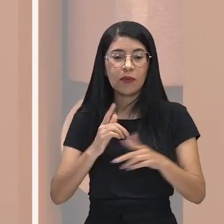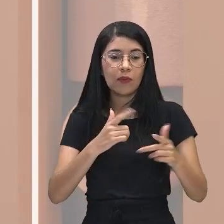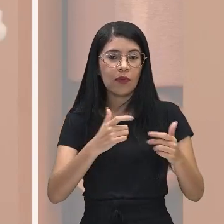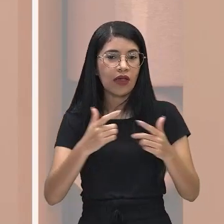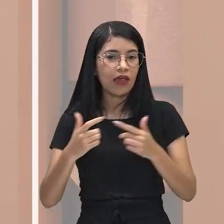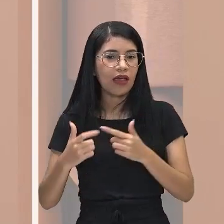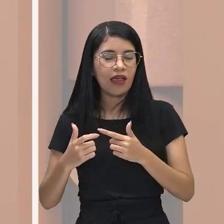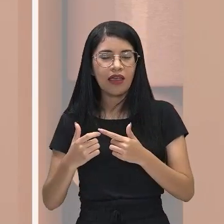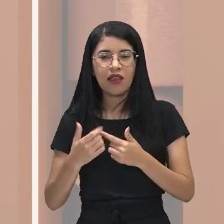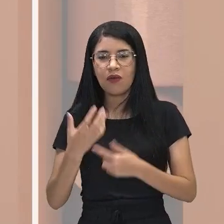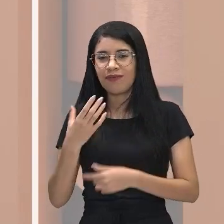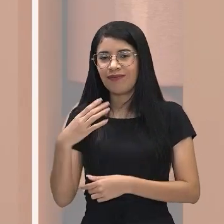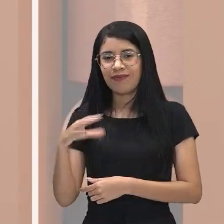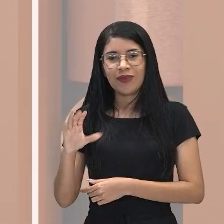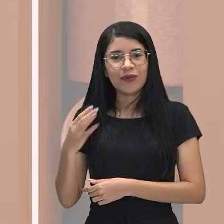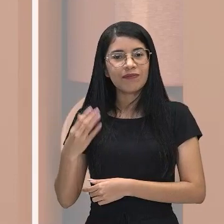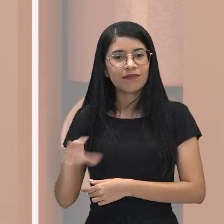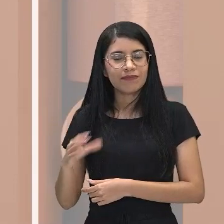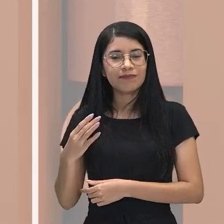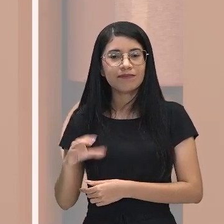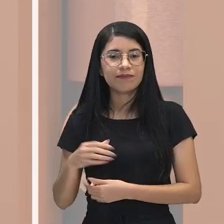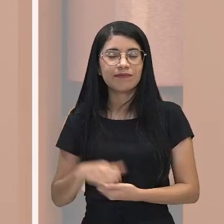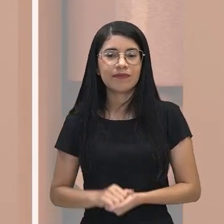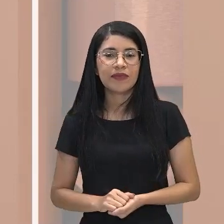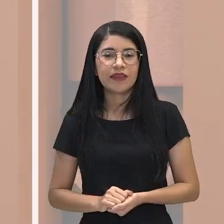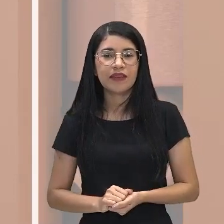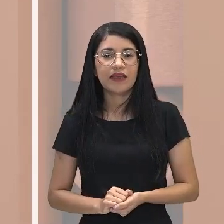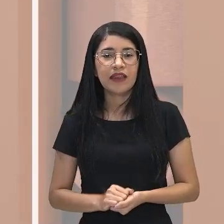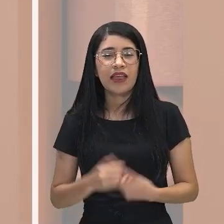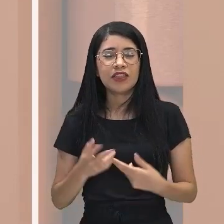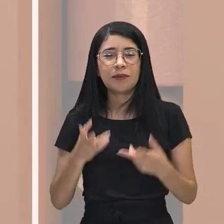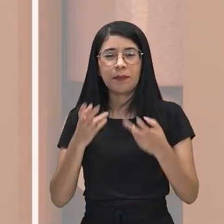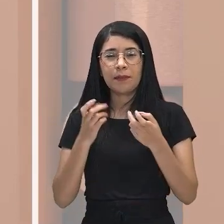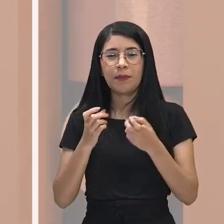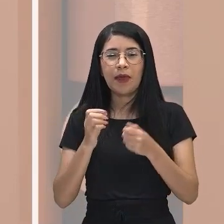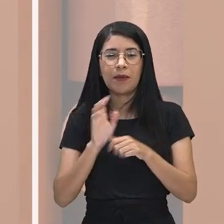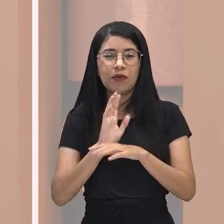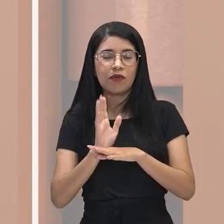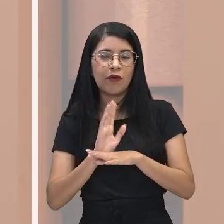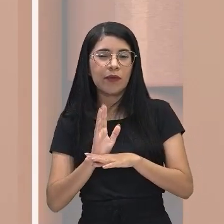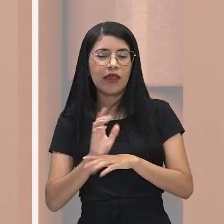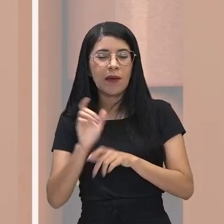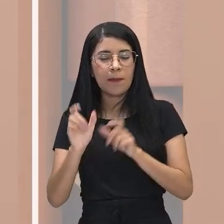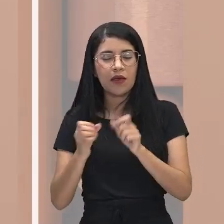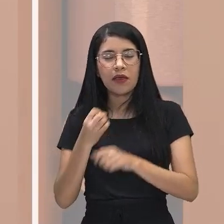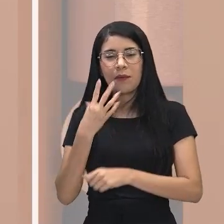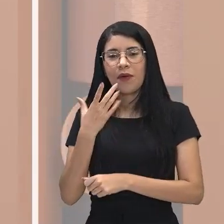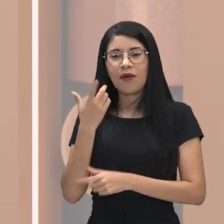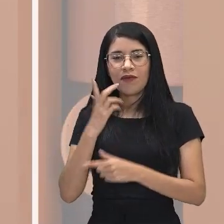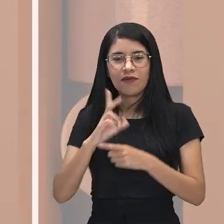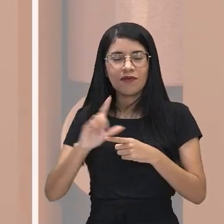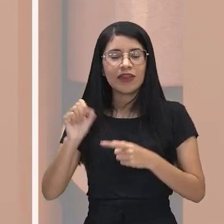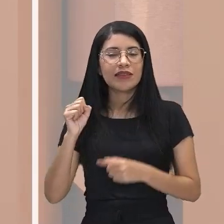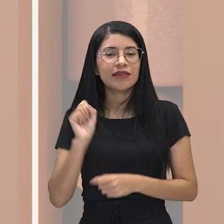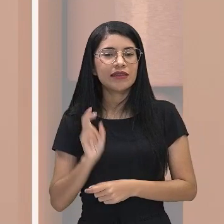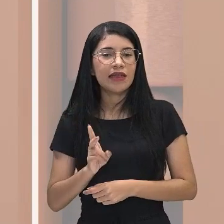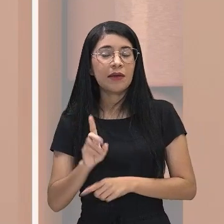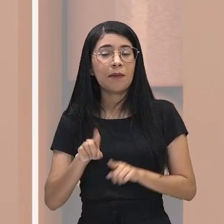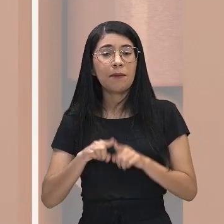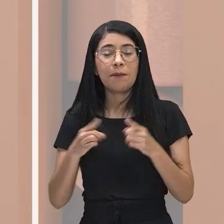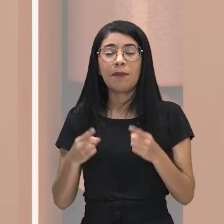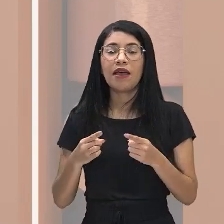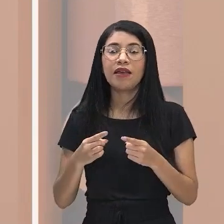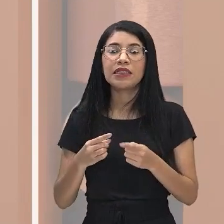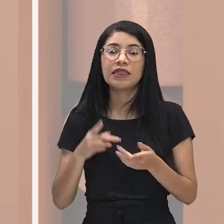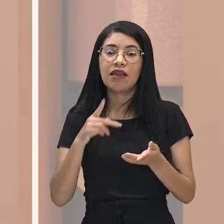uma coisa horrível. A gente costuma ver nos filmes que sempre o mocinho vai vencer. Mas em uma guerra na vida real,